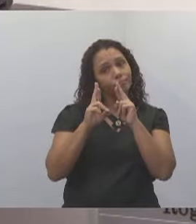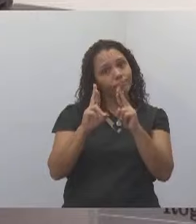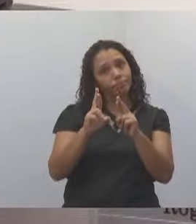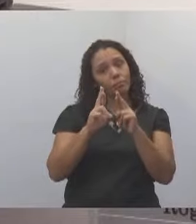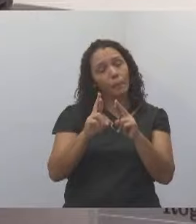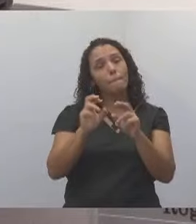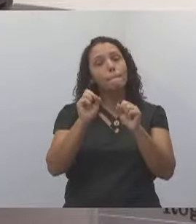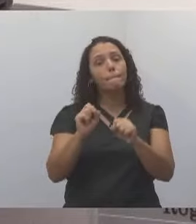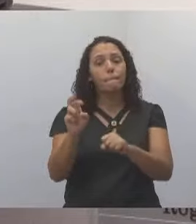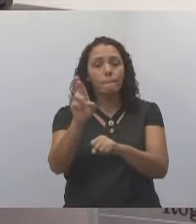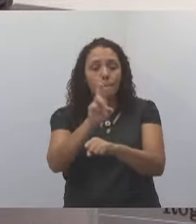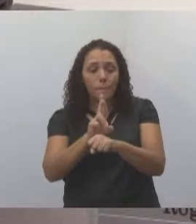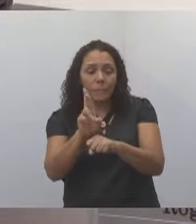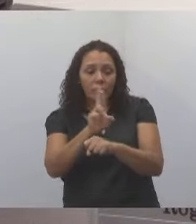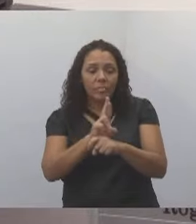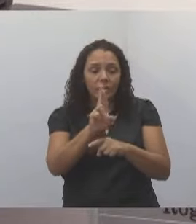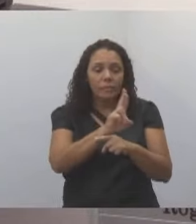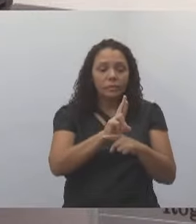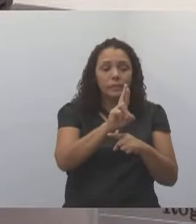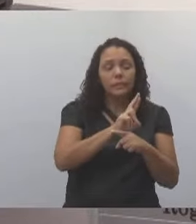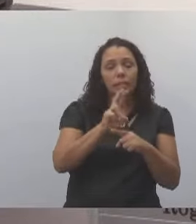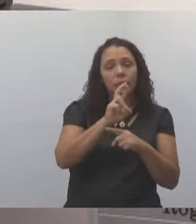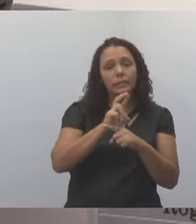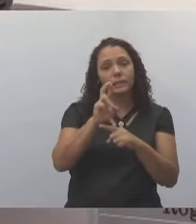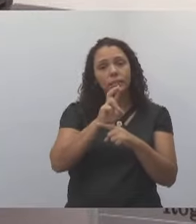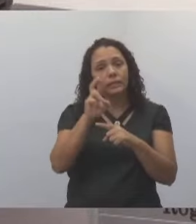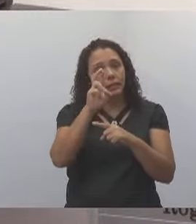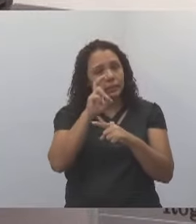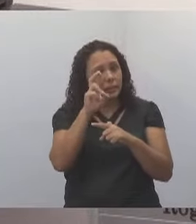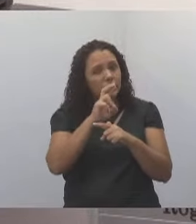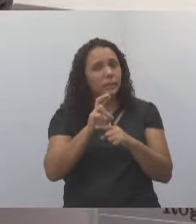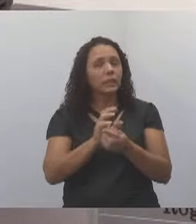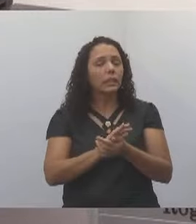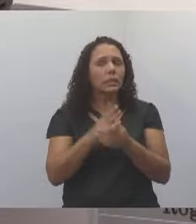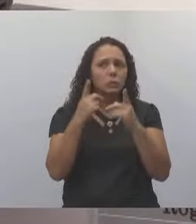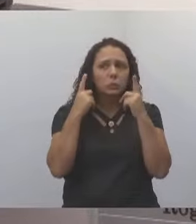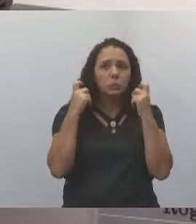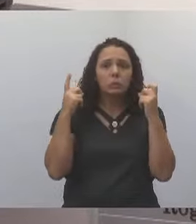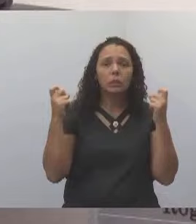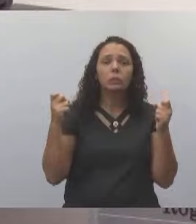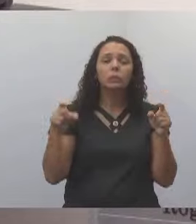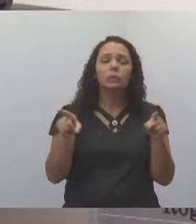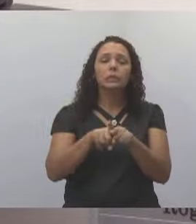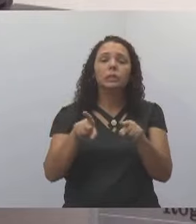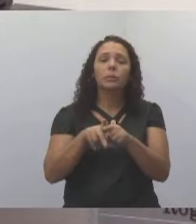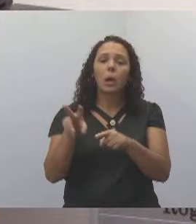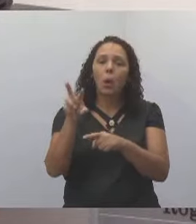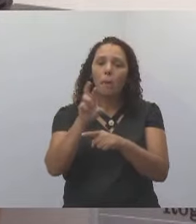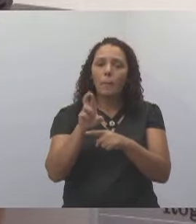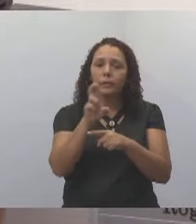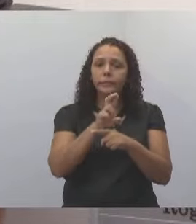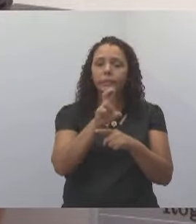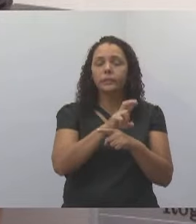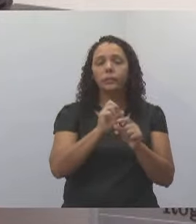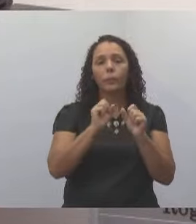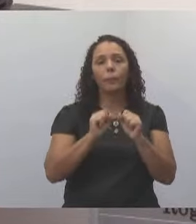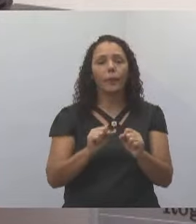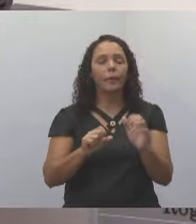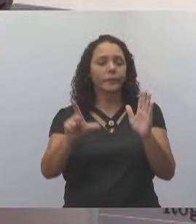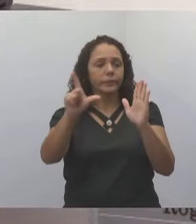uma fiscalização quanto à situação dos ruídos, tenha uma fiscalização, possa realmente a